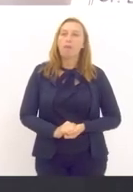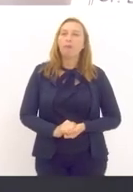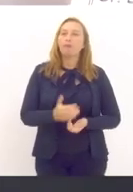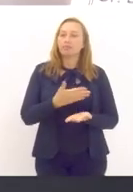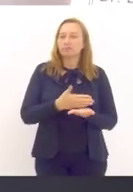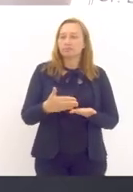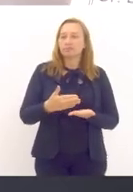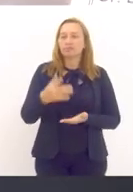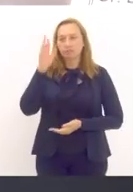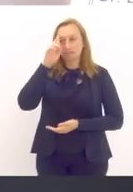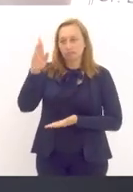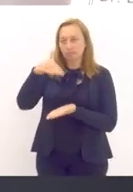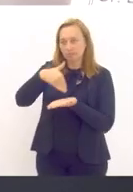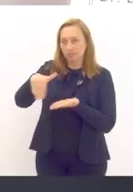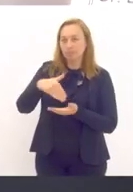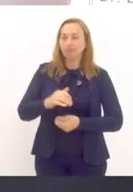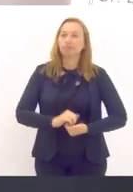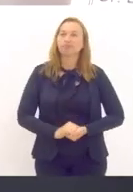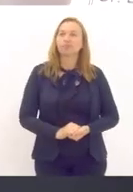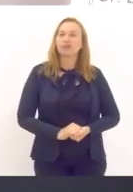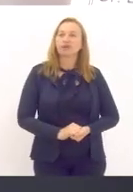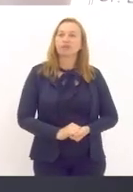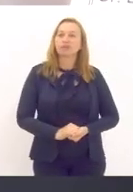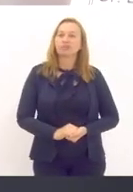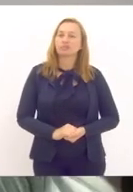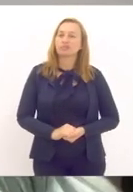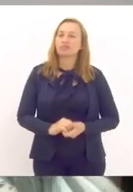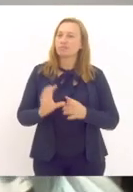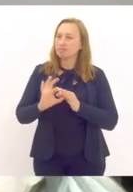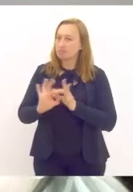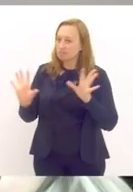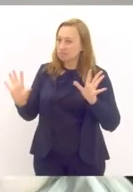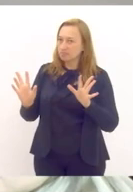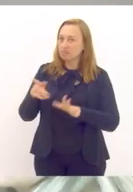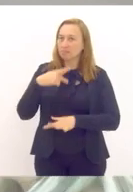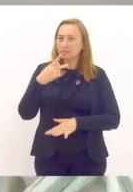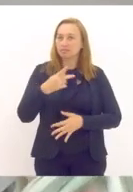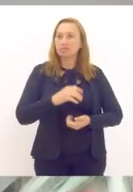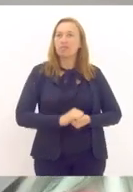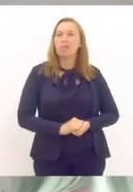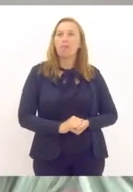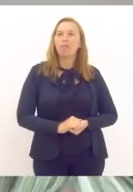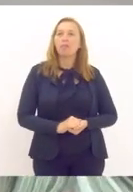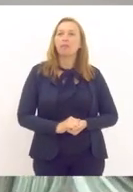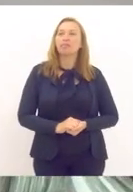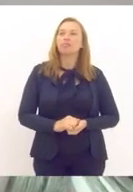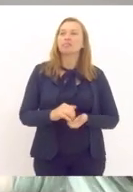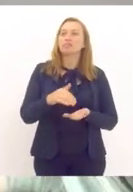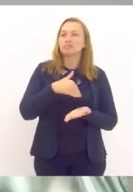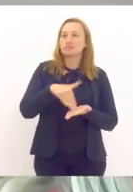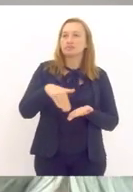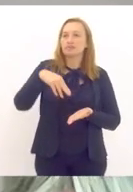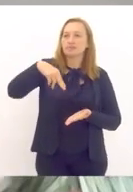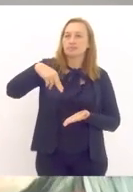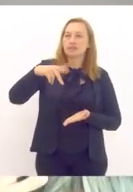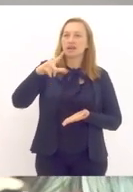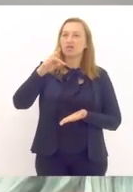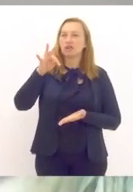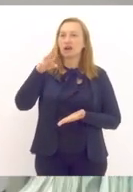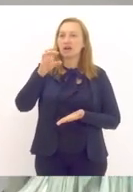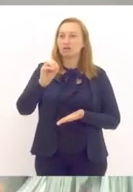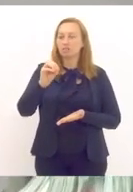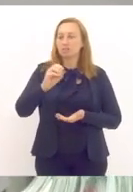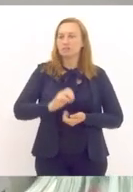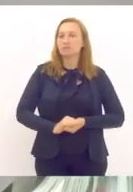senhor, secretário. A palavra é livre à sua disposição. Secretário Leonardo Lobo, onde nós vamos estar